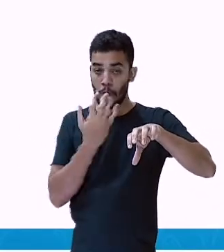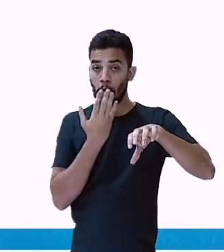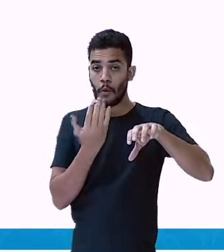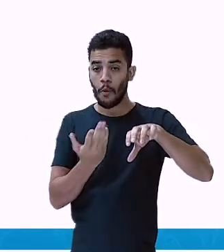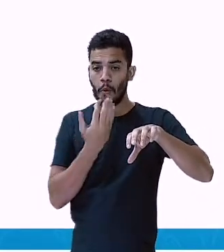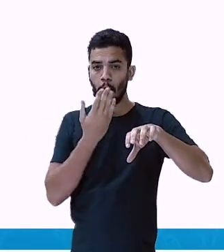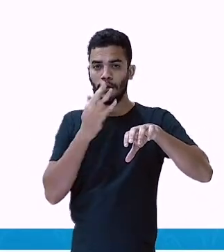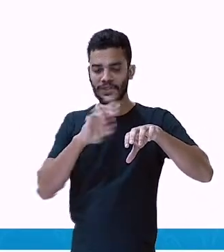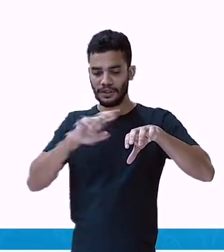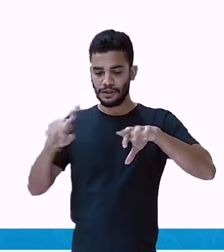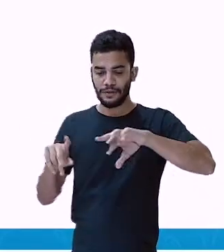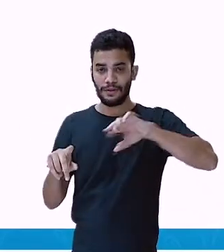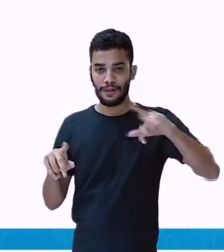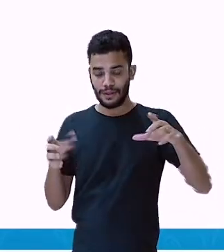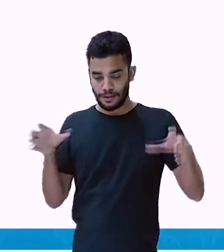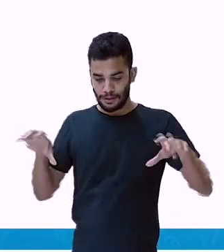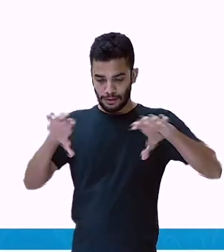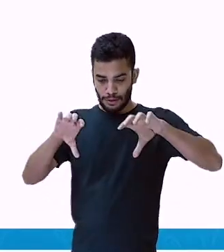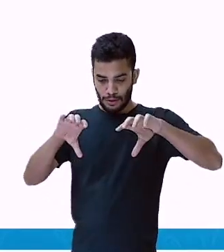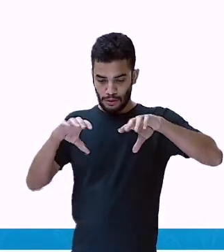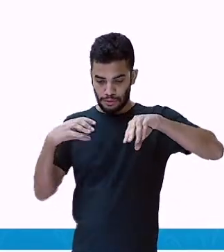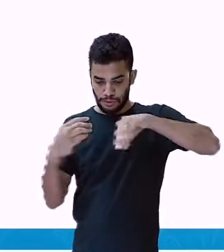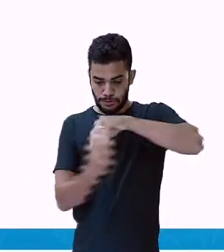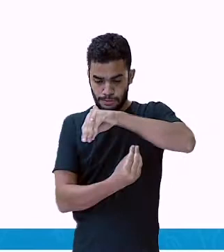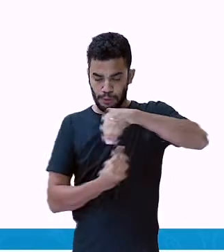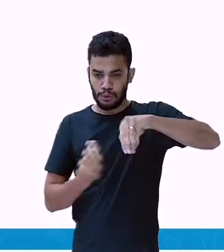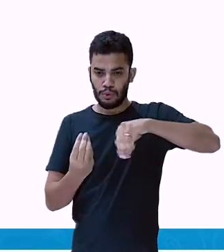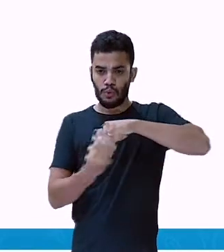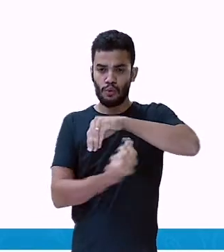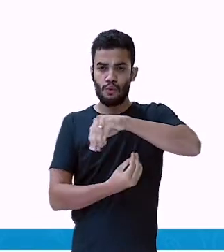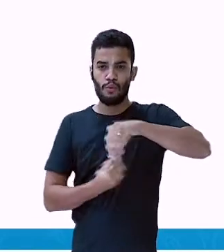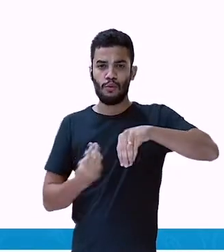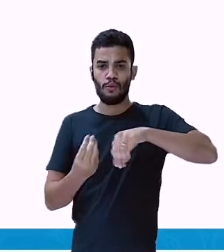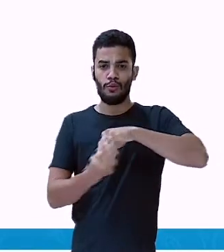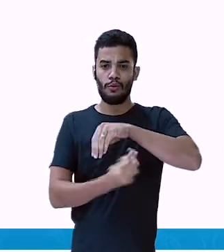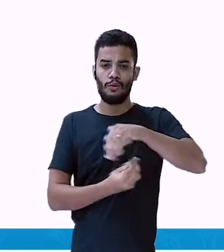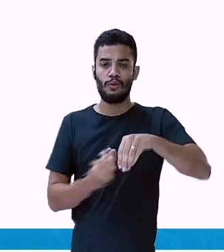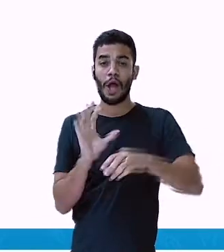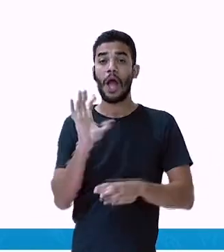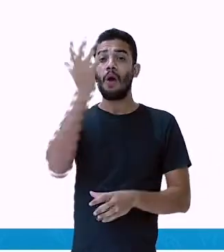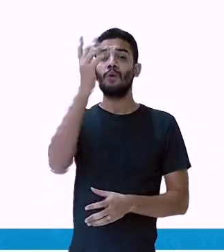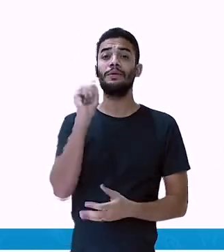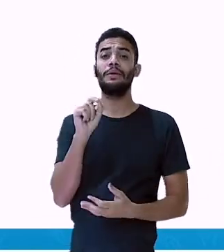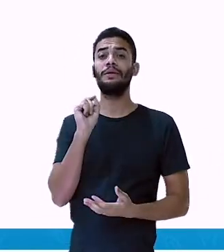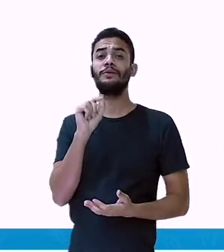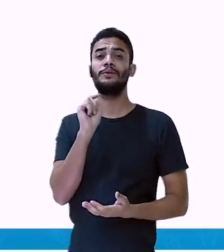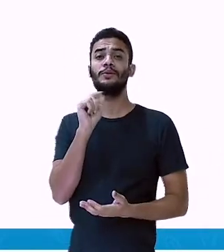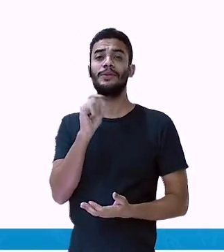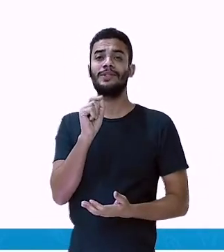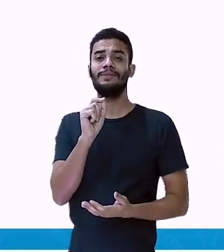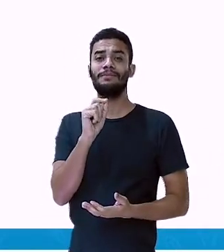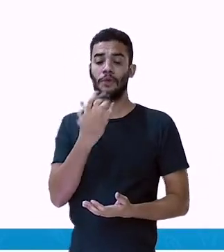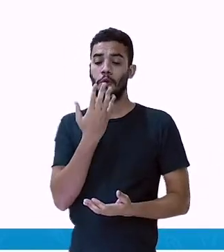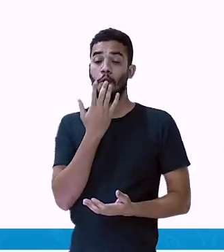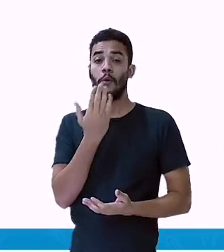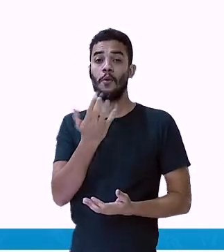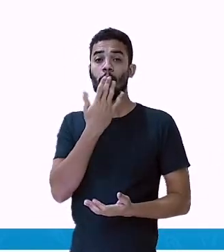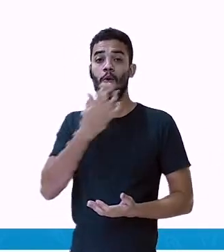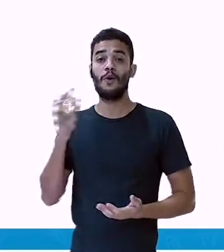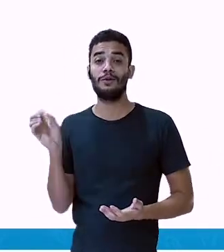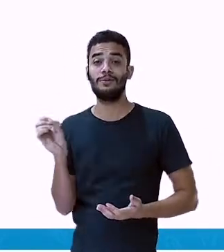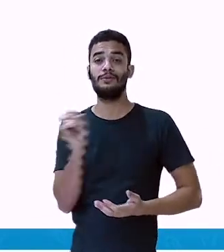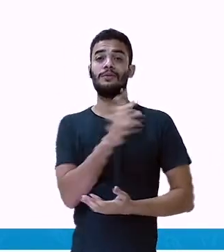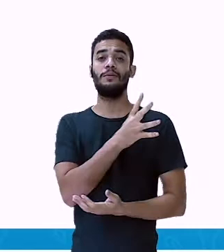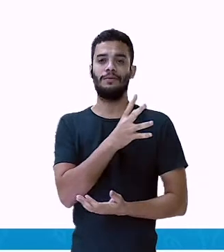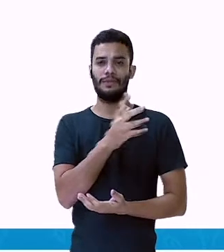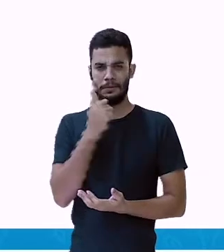reúnem, se juntam, a formação de uma outra cor